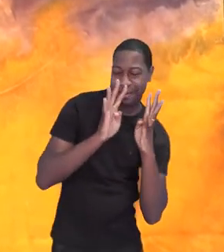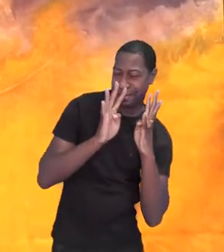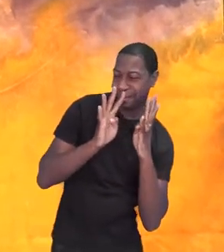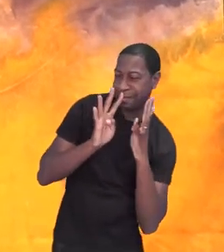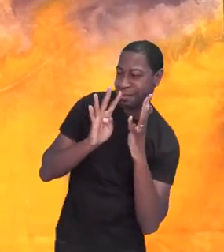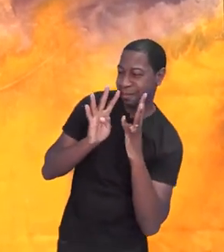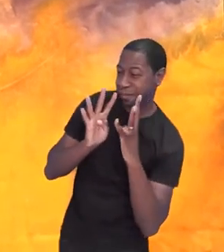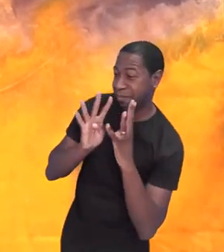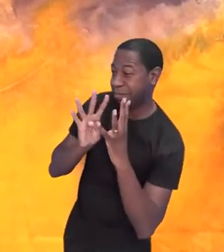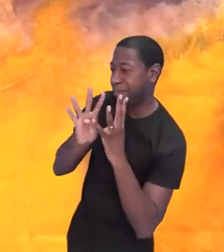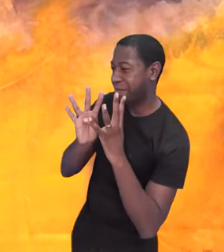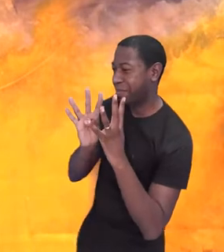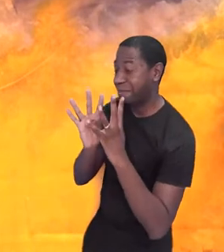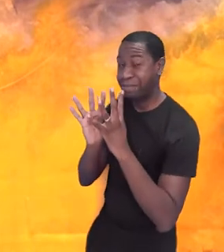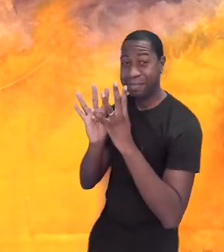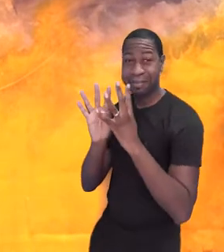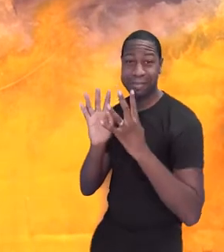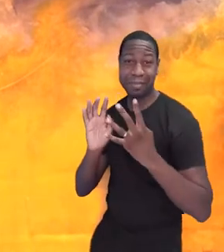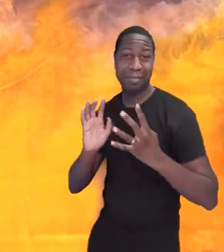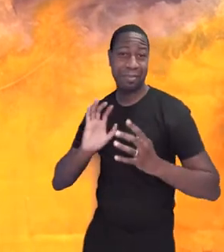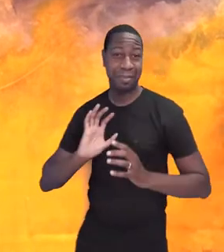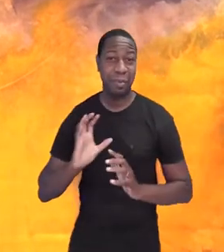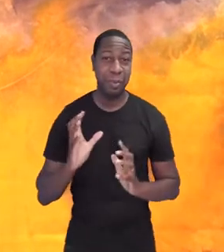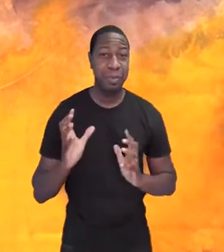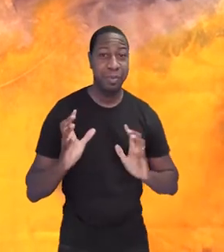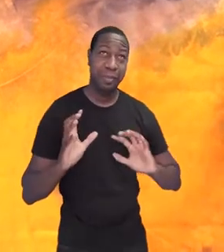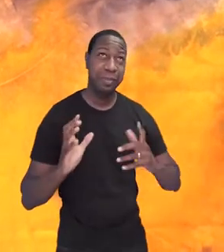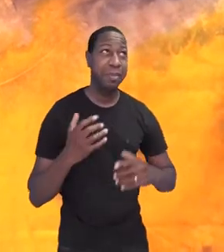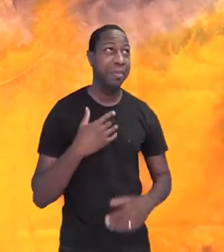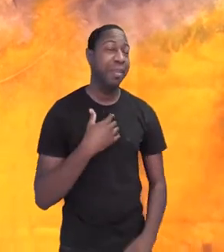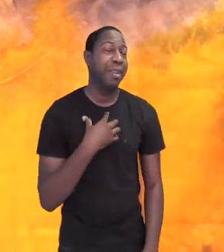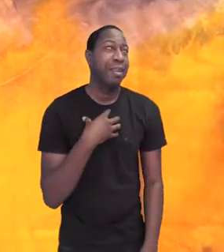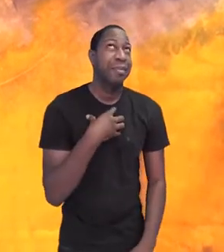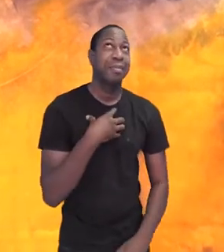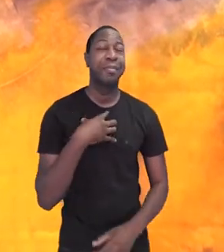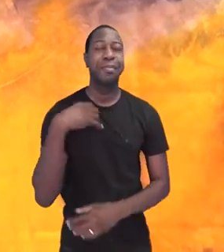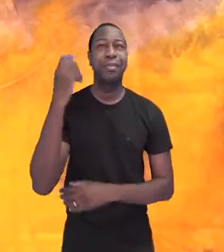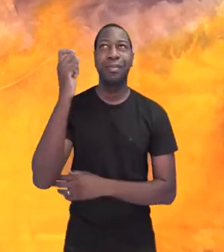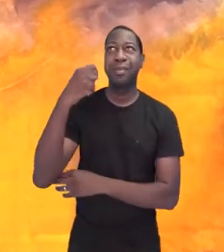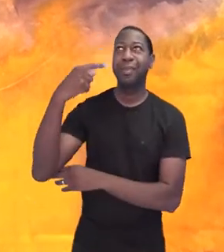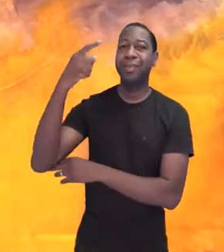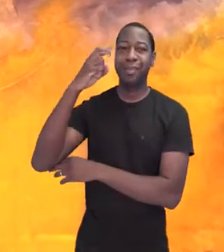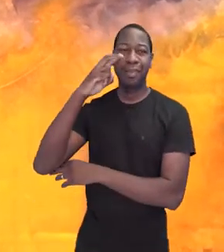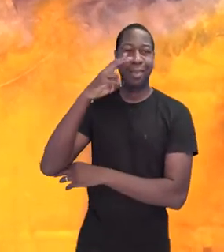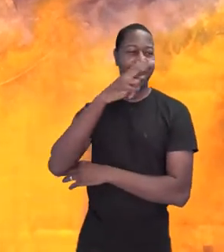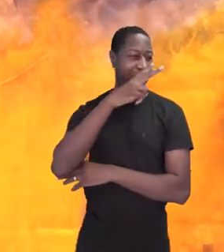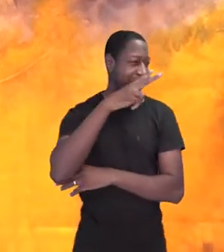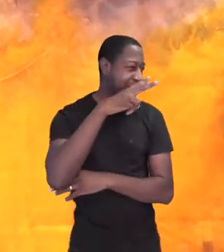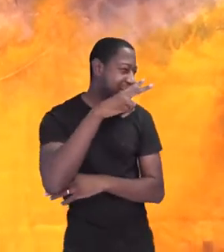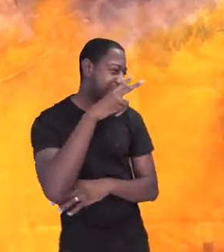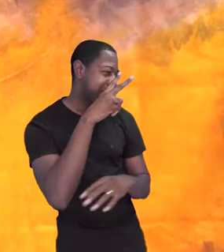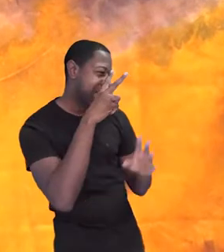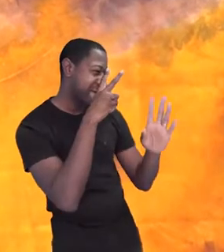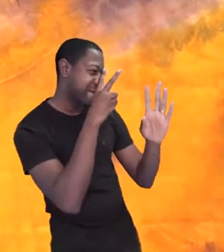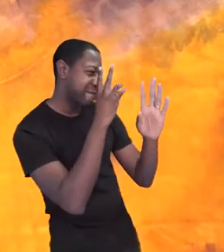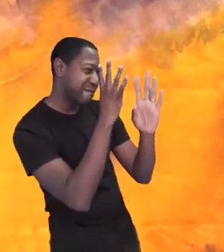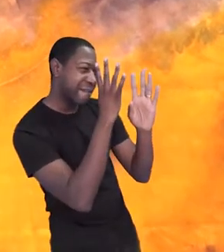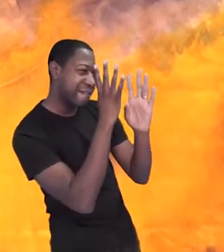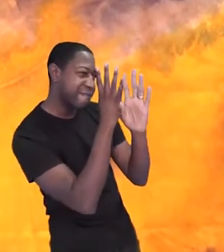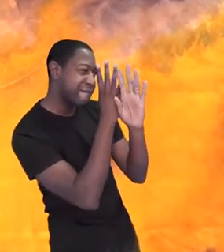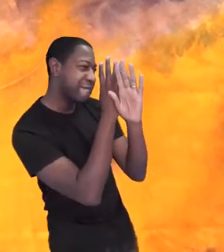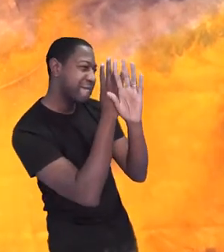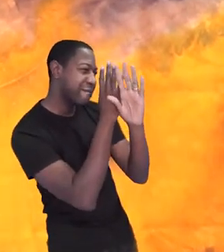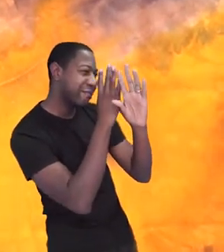os trilhos sapecas. Joga umas pontes um pro outro. O sol da tardinha de abril. Espia entre as pálpebras,